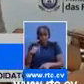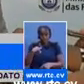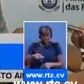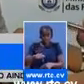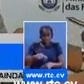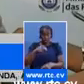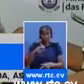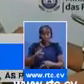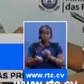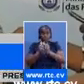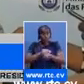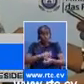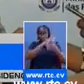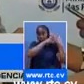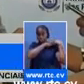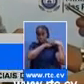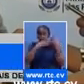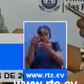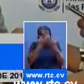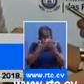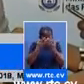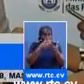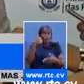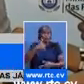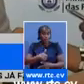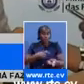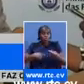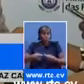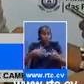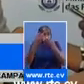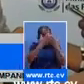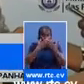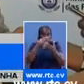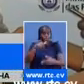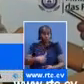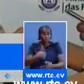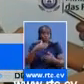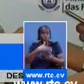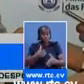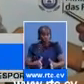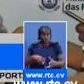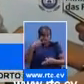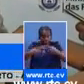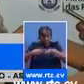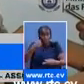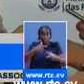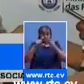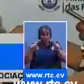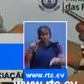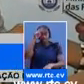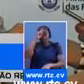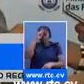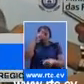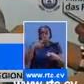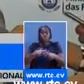com responsabilidade, estudando bem o negócio, estudando bem o setor, avaliando bem a empresa e respeitando os interesses